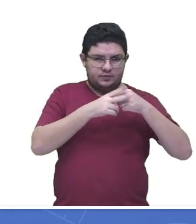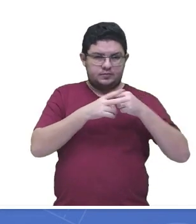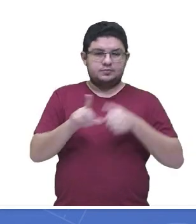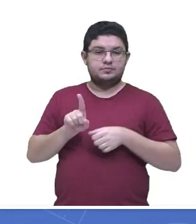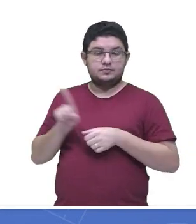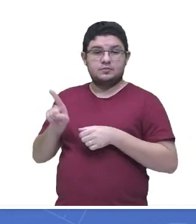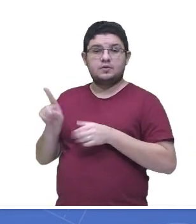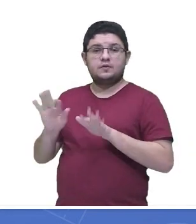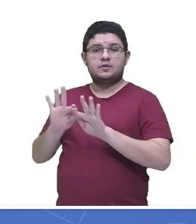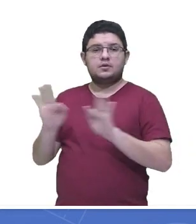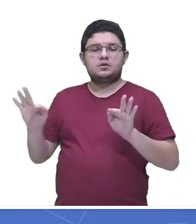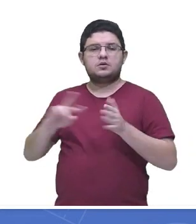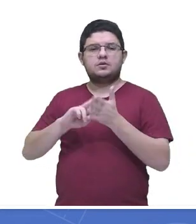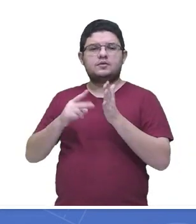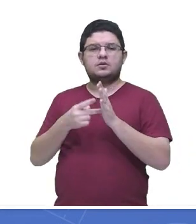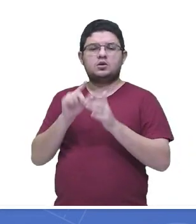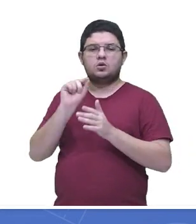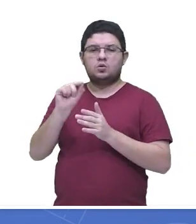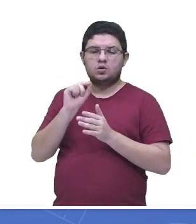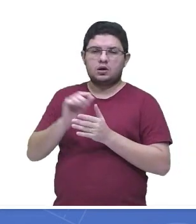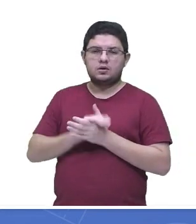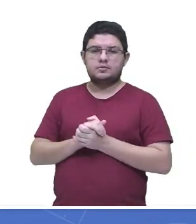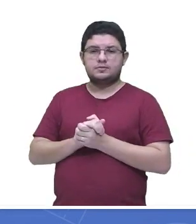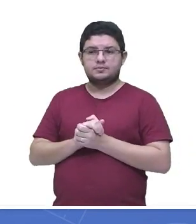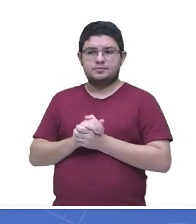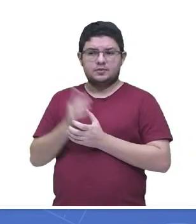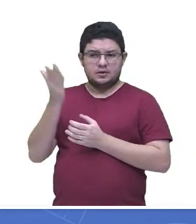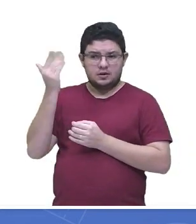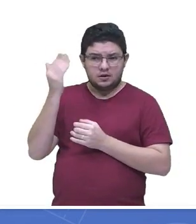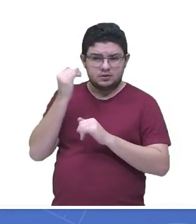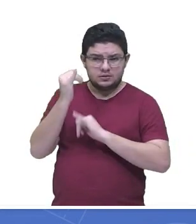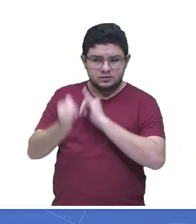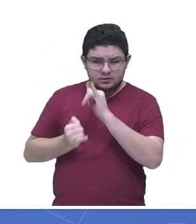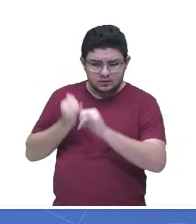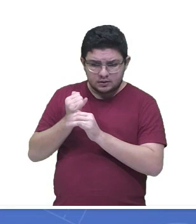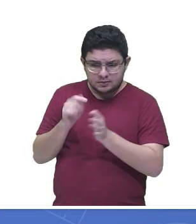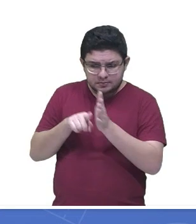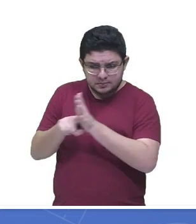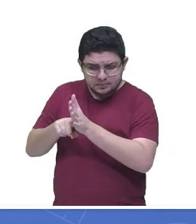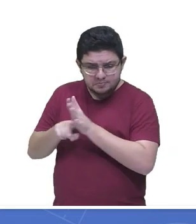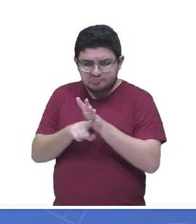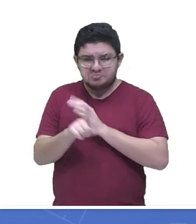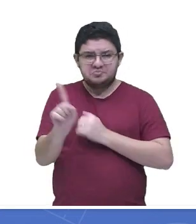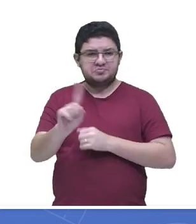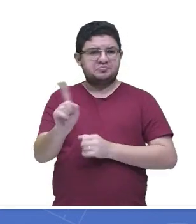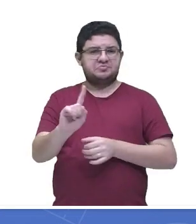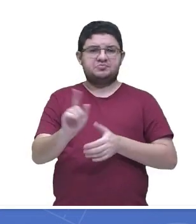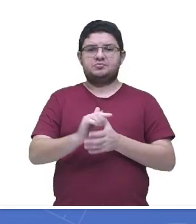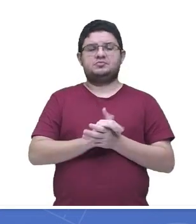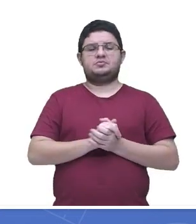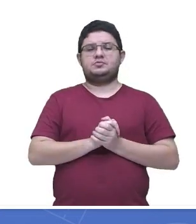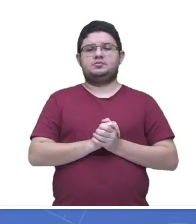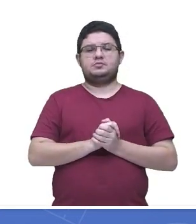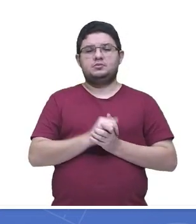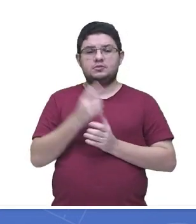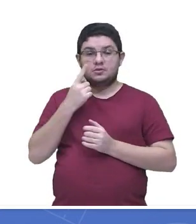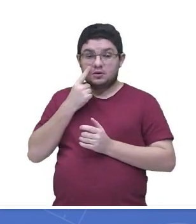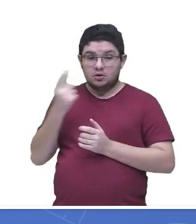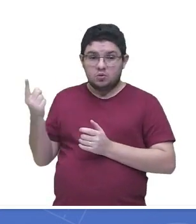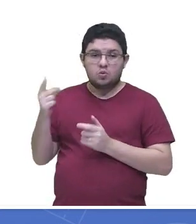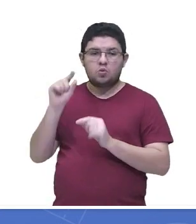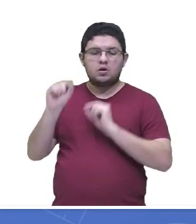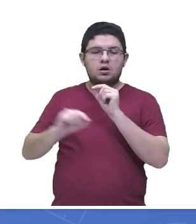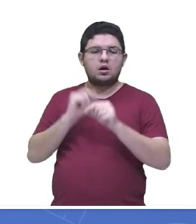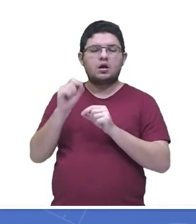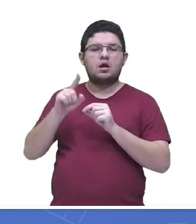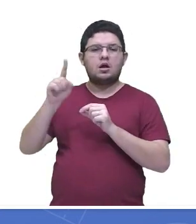Então, surfing the net é navegar na internet. E aqui eu tenho o past continuous, que é o passado contínuo,